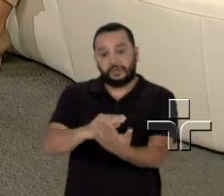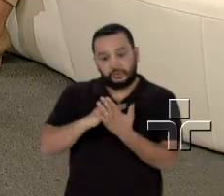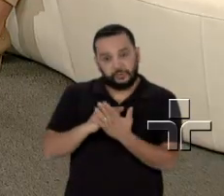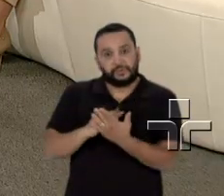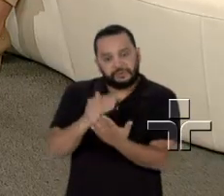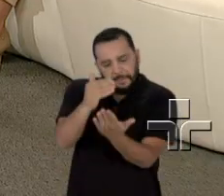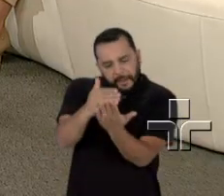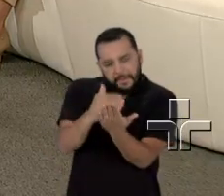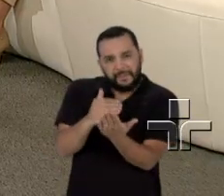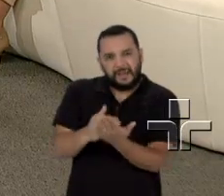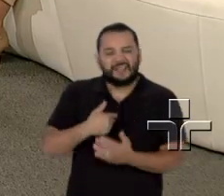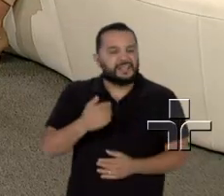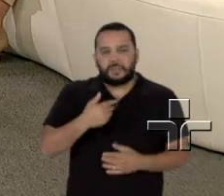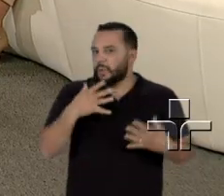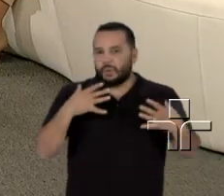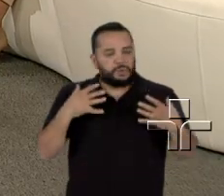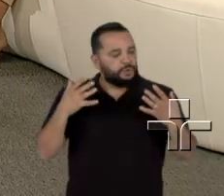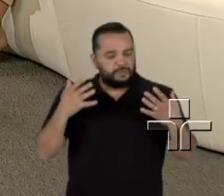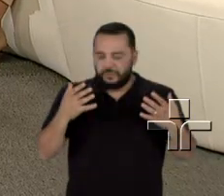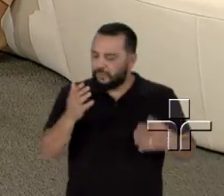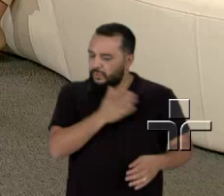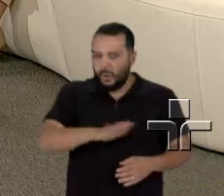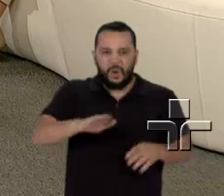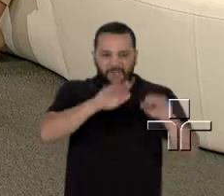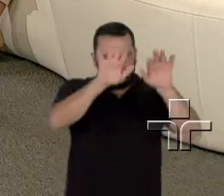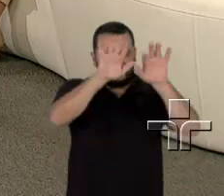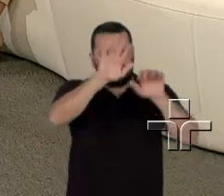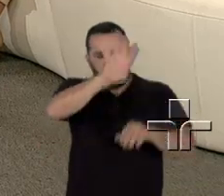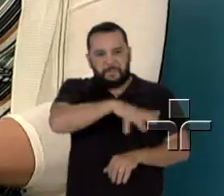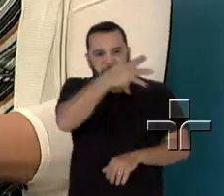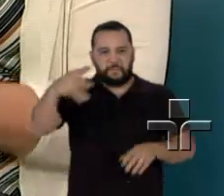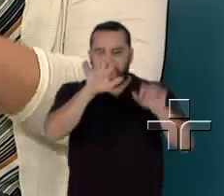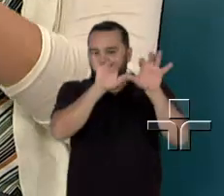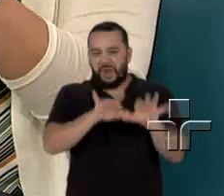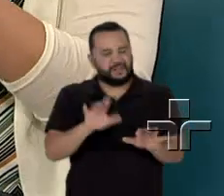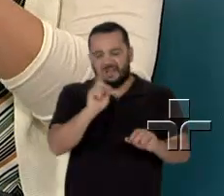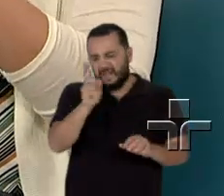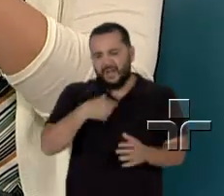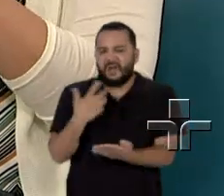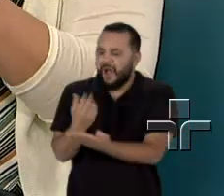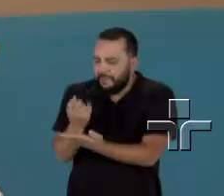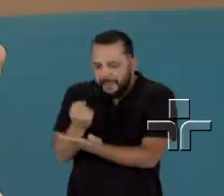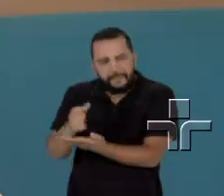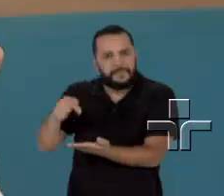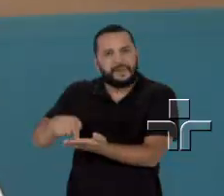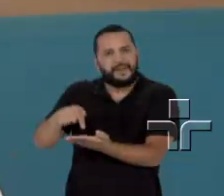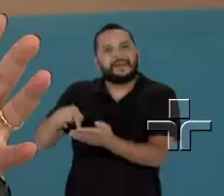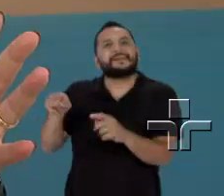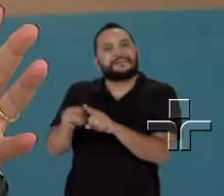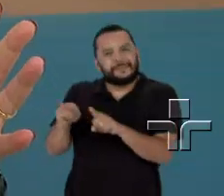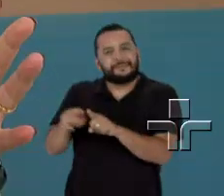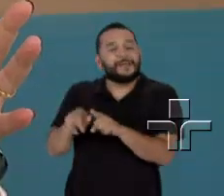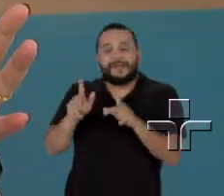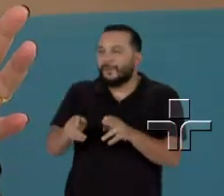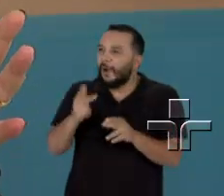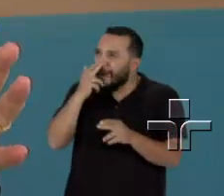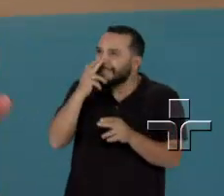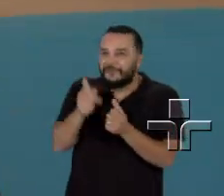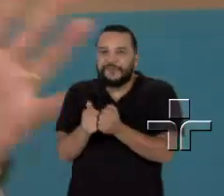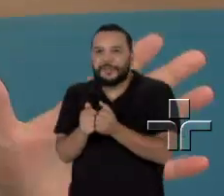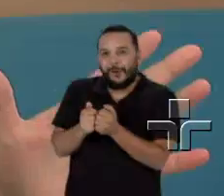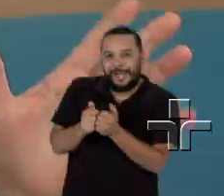seu próprio controle eu não gosto de excel então fui pelo aplicativo papel e caneta e aí a gente coloca as categorias é quase um game